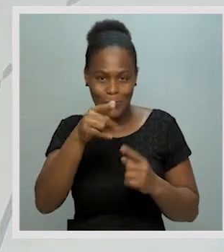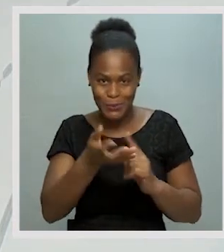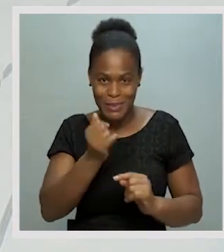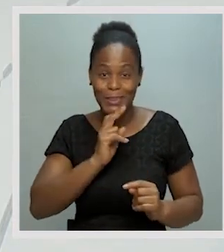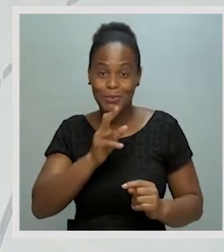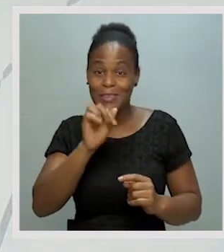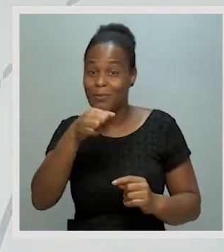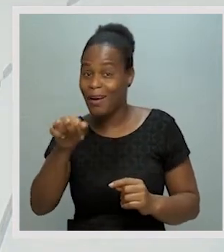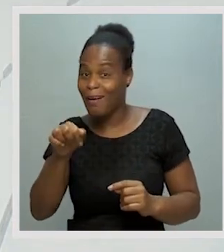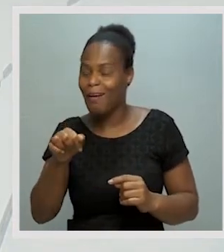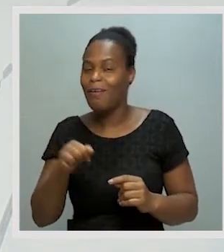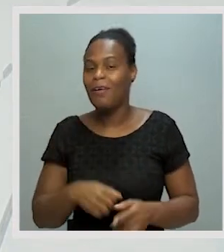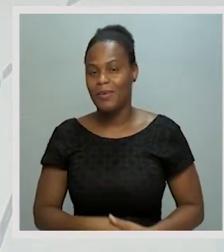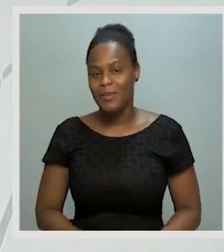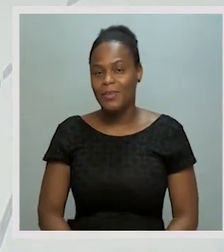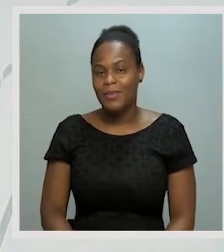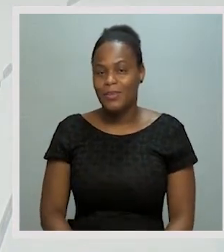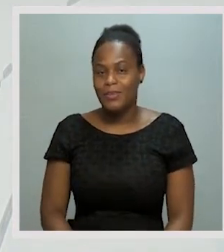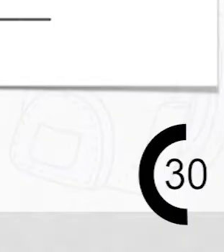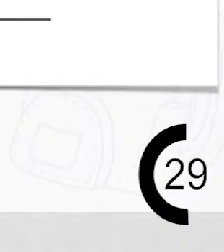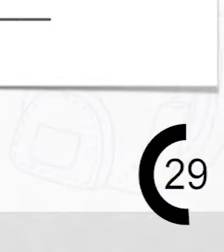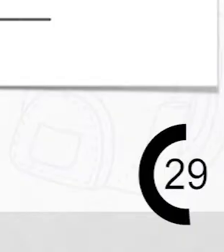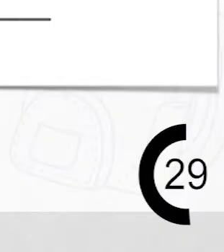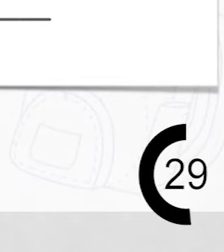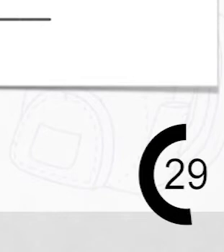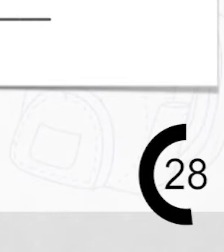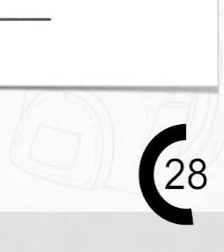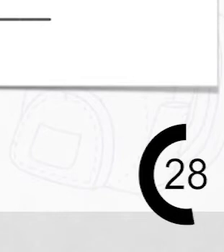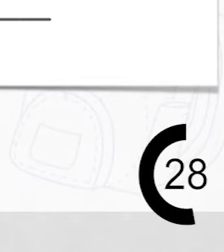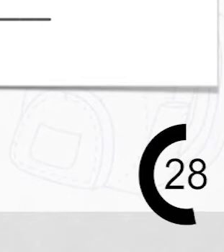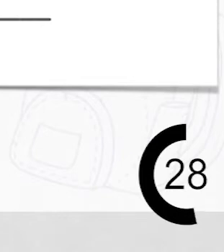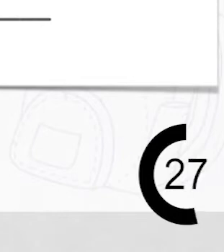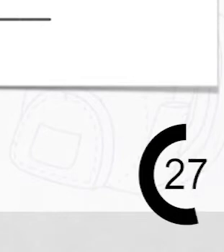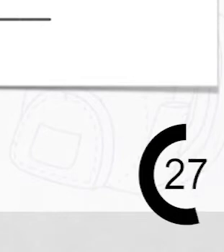se conseguiram ou não chegar no resultado.